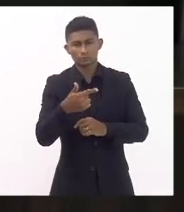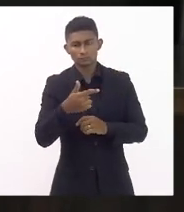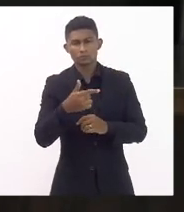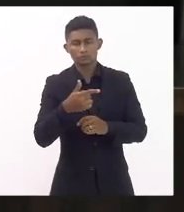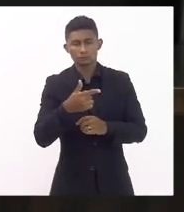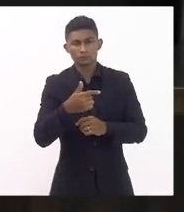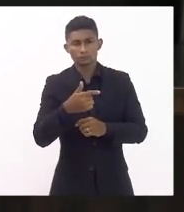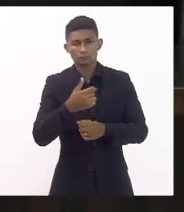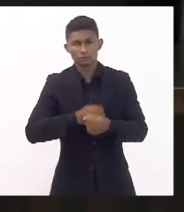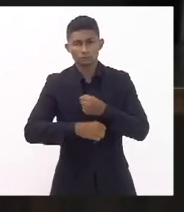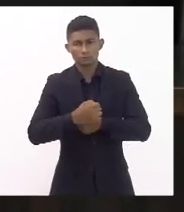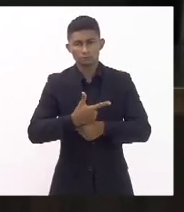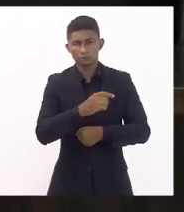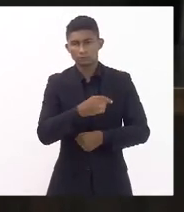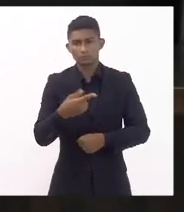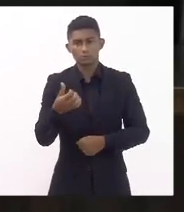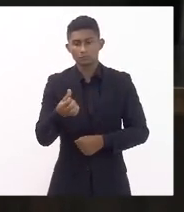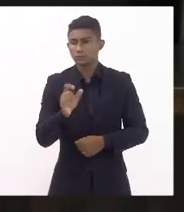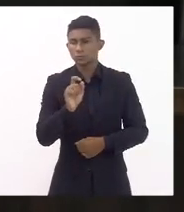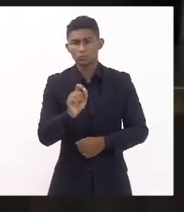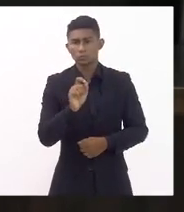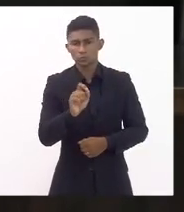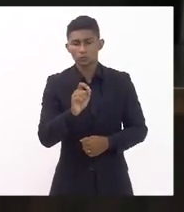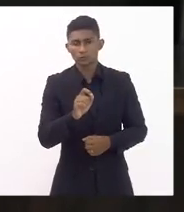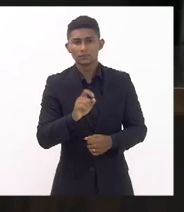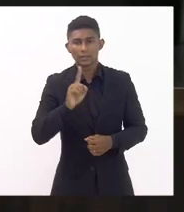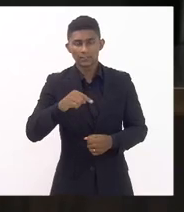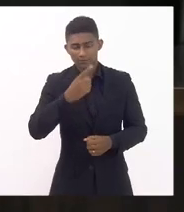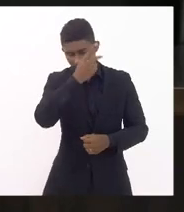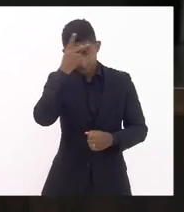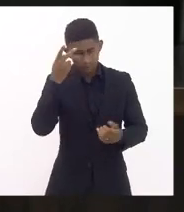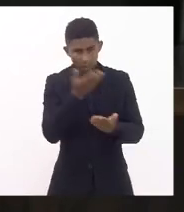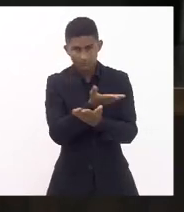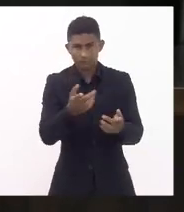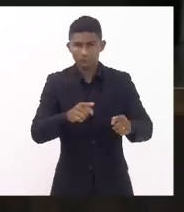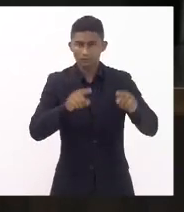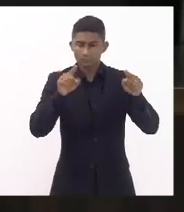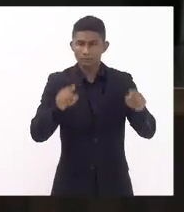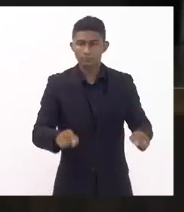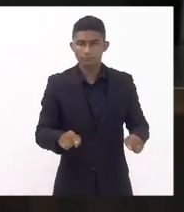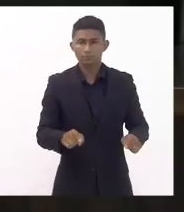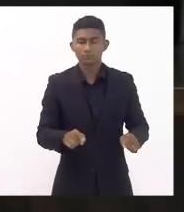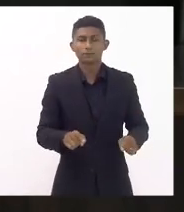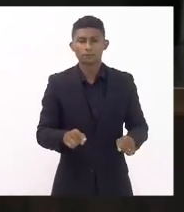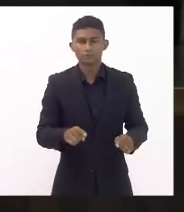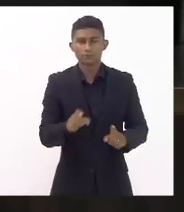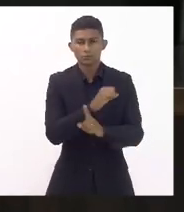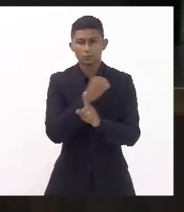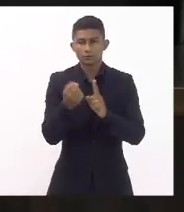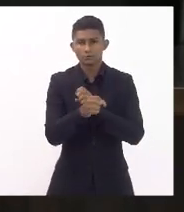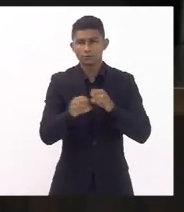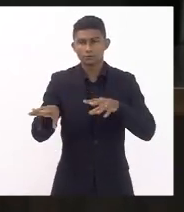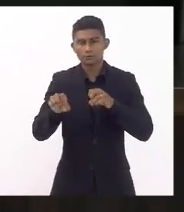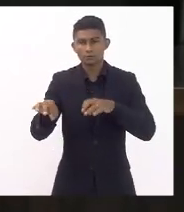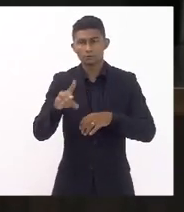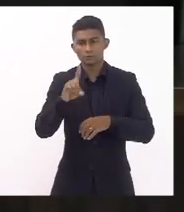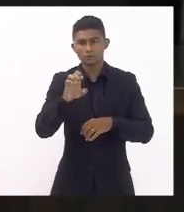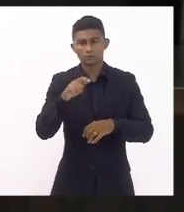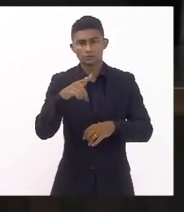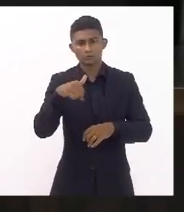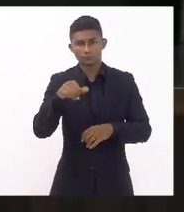2006, que dispõe sobre a reestruturação do quadro de pessoal do Departamento Geral de Ações Socioeducativas, DEGAS e da outras